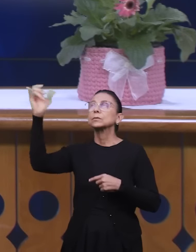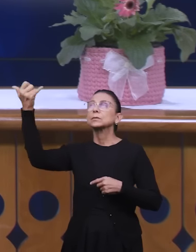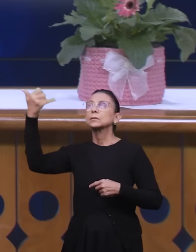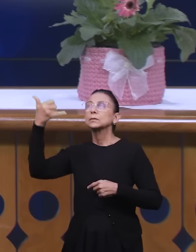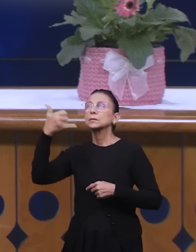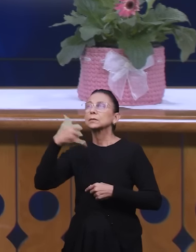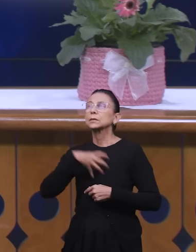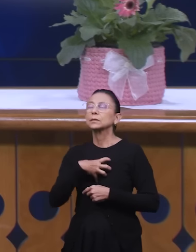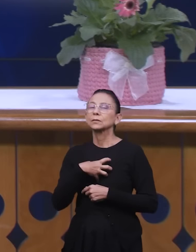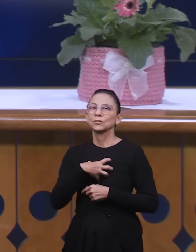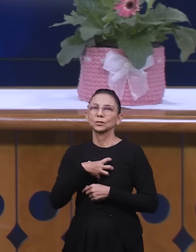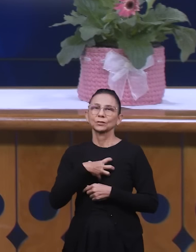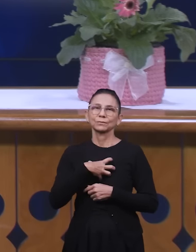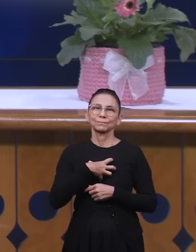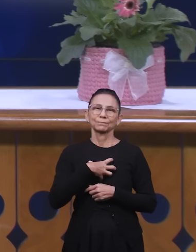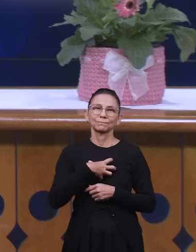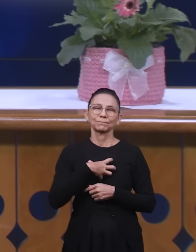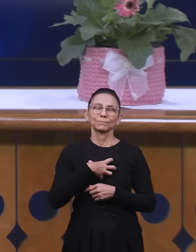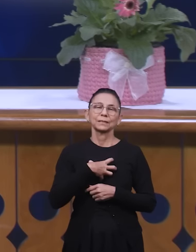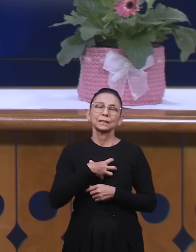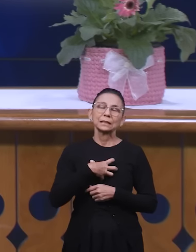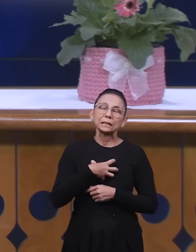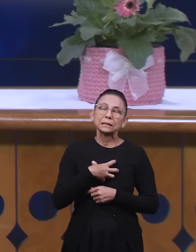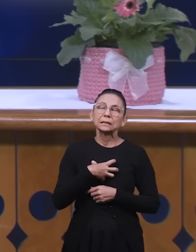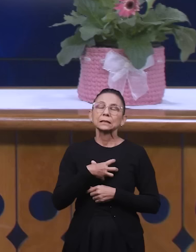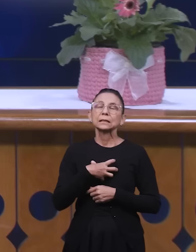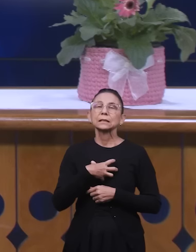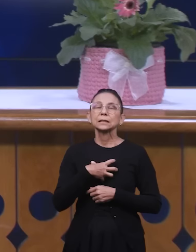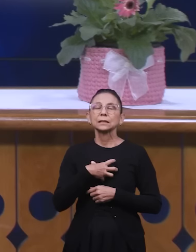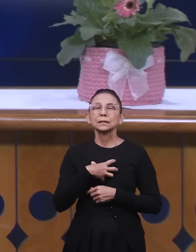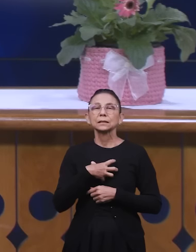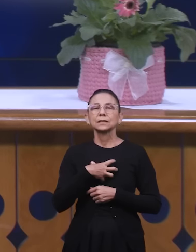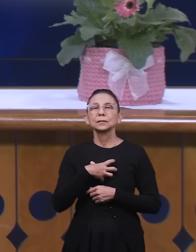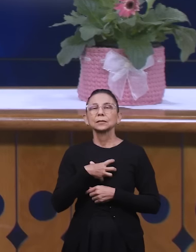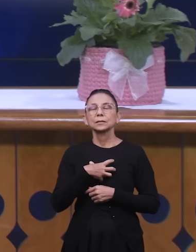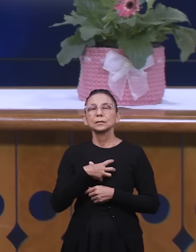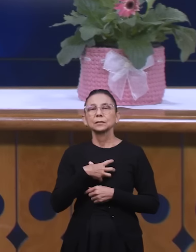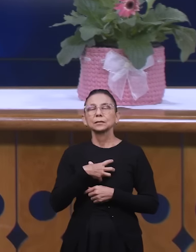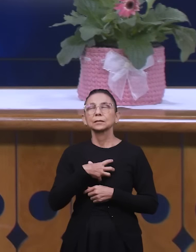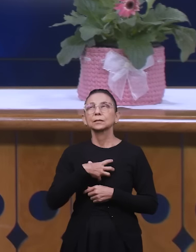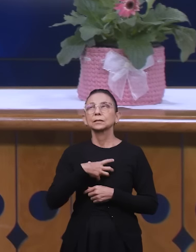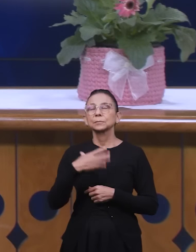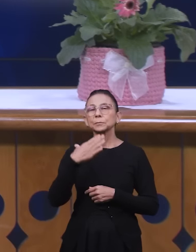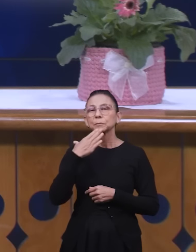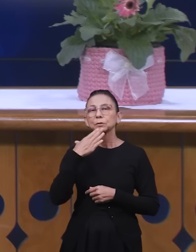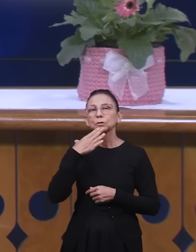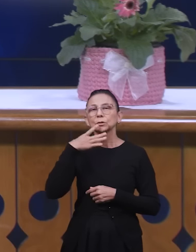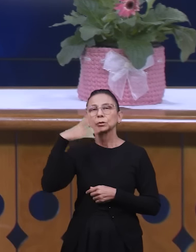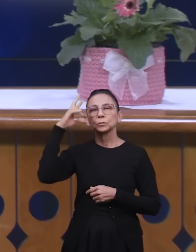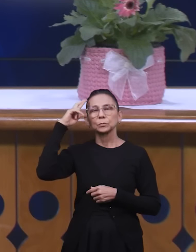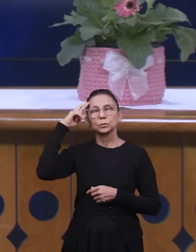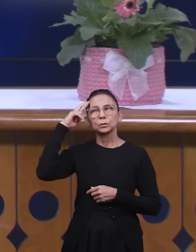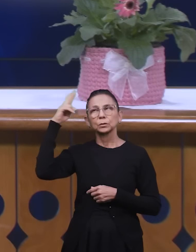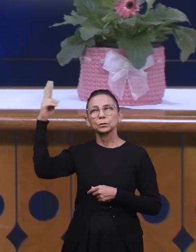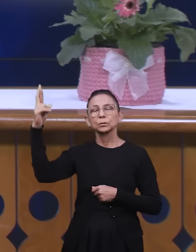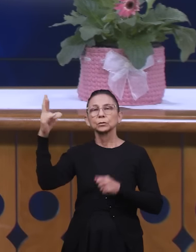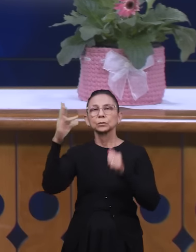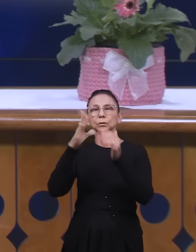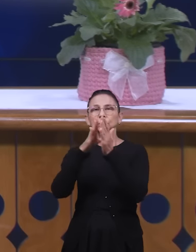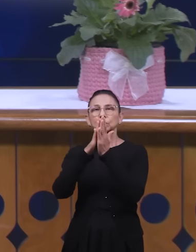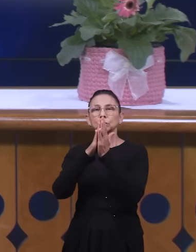Tua voz, para que assim, Senhor Deus, a Tua palavra se cumpra e nós